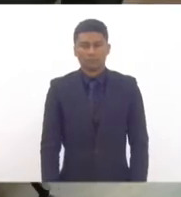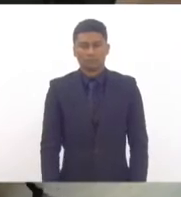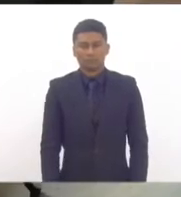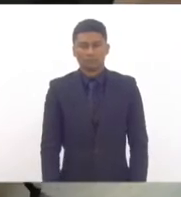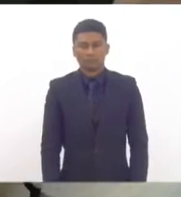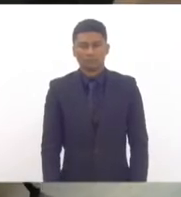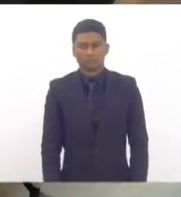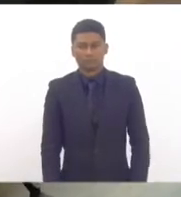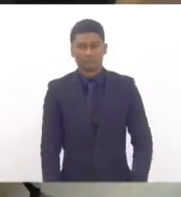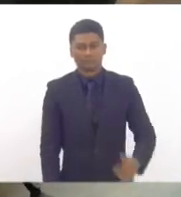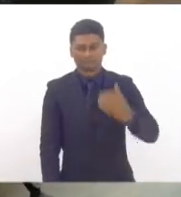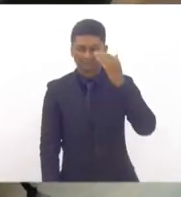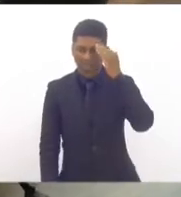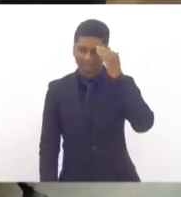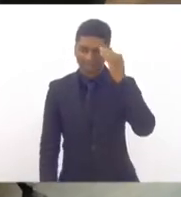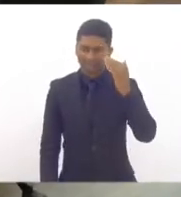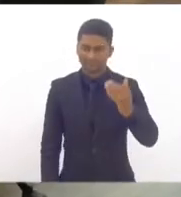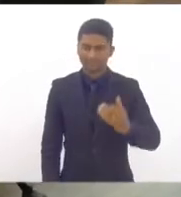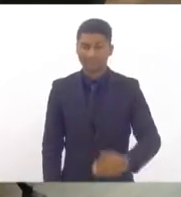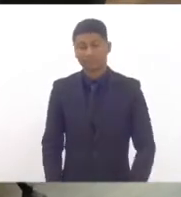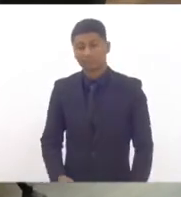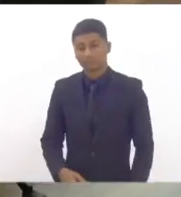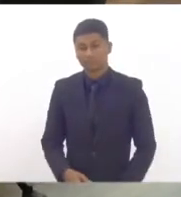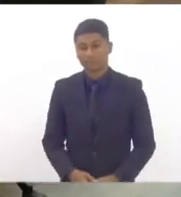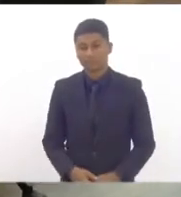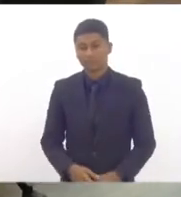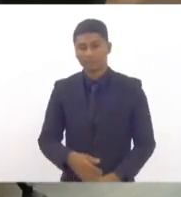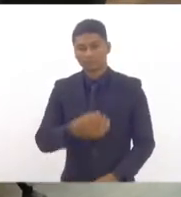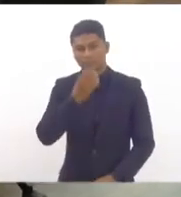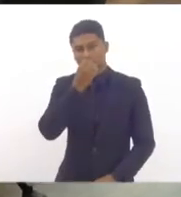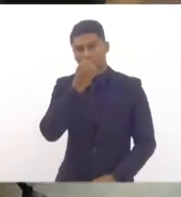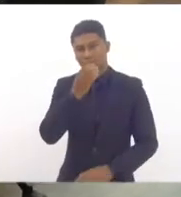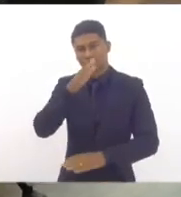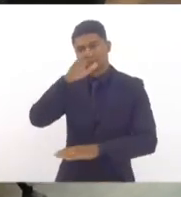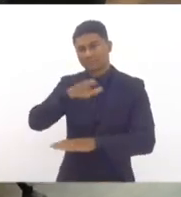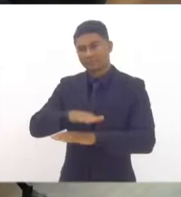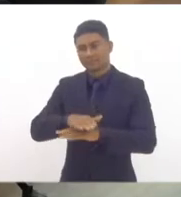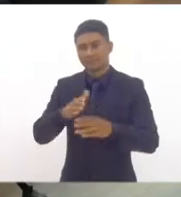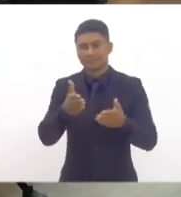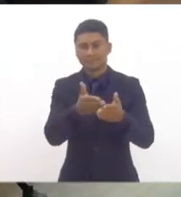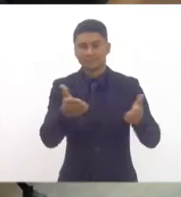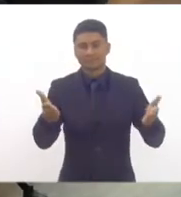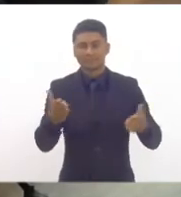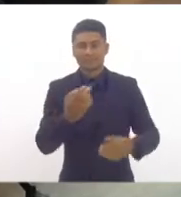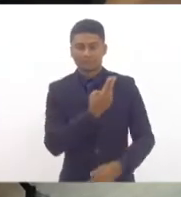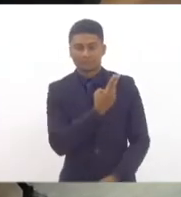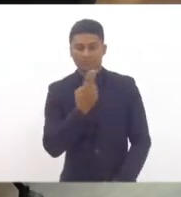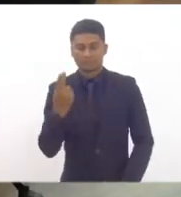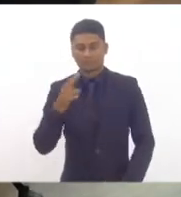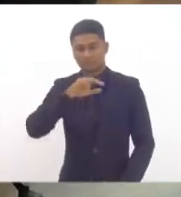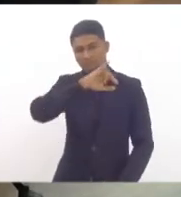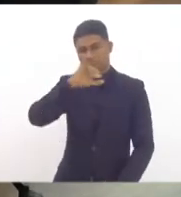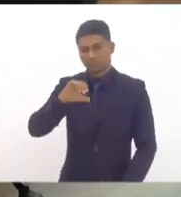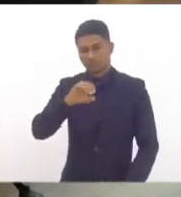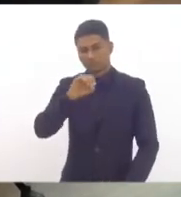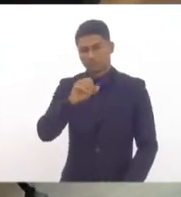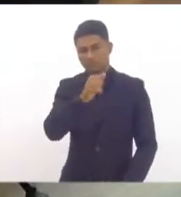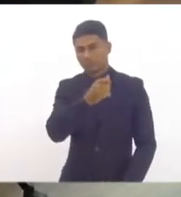Muito obrigado, companheiro. Boa tarde a todas e todos. João Gustavo Fernandes Dias,